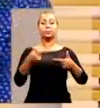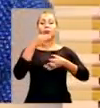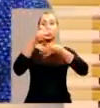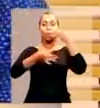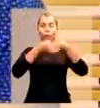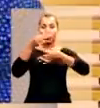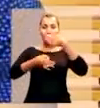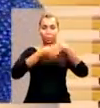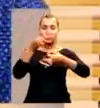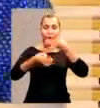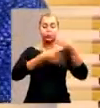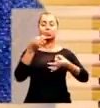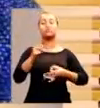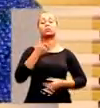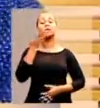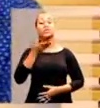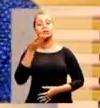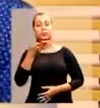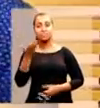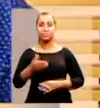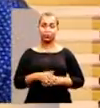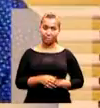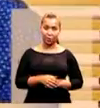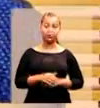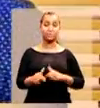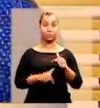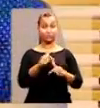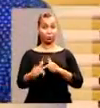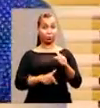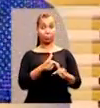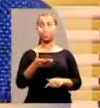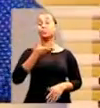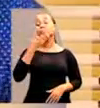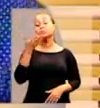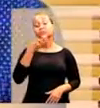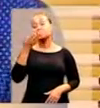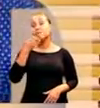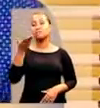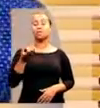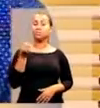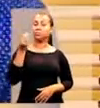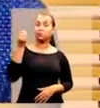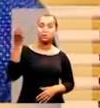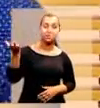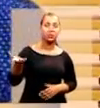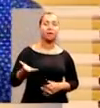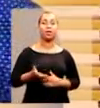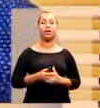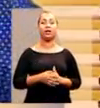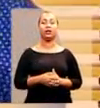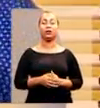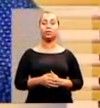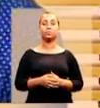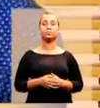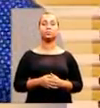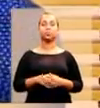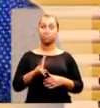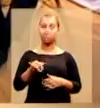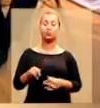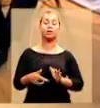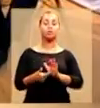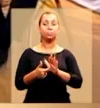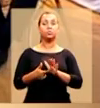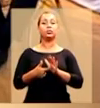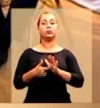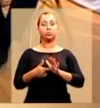essas opções, vamos dizer assim, mais fácil, né? Mais fácil de trabalhar, mais fácil de viajar. De botar a máquina